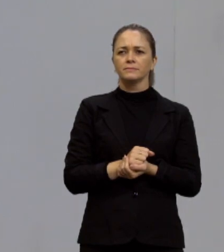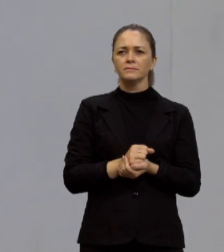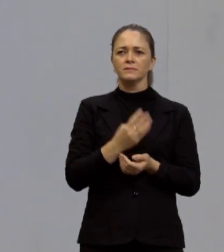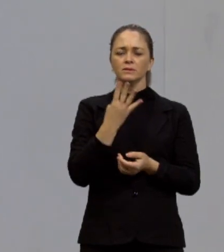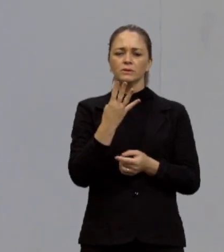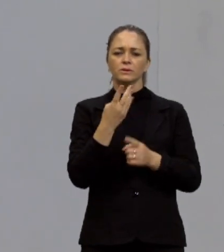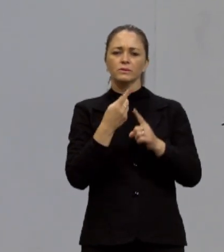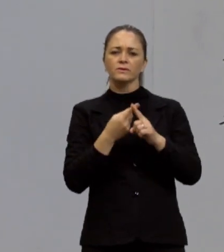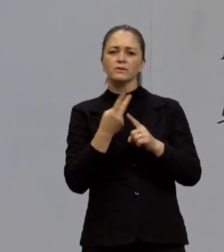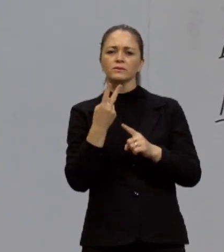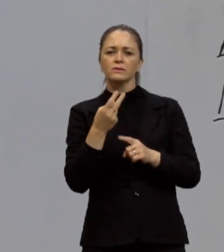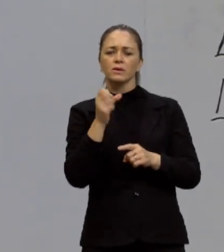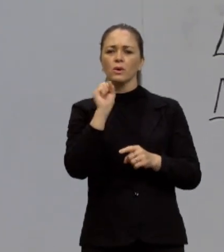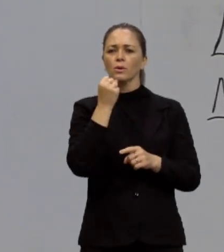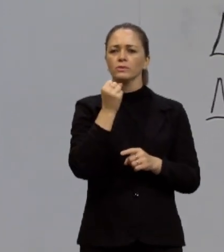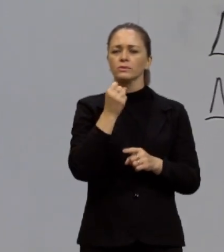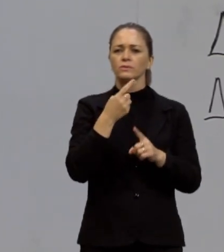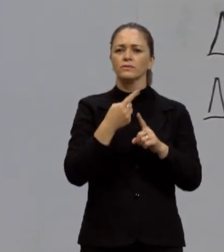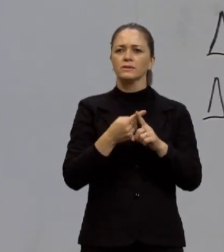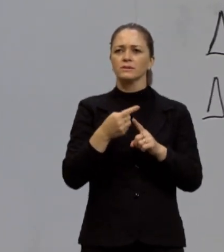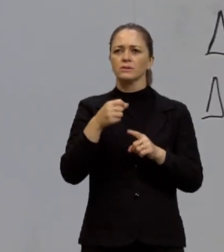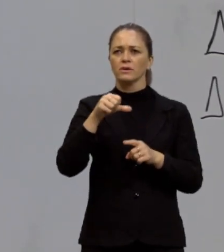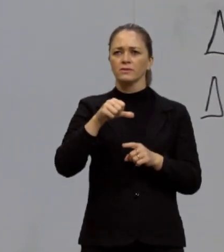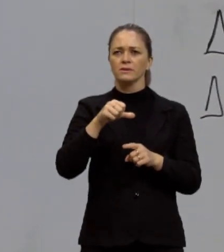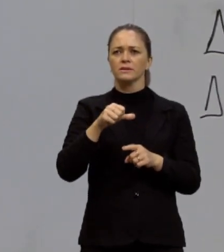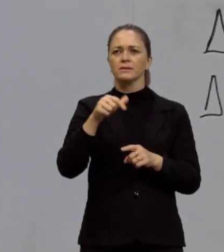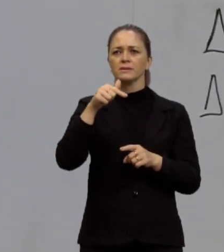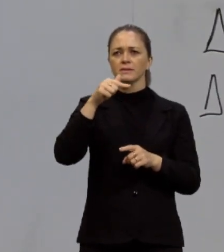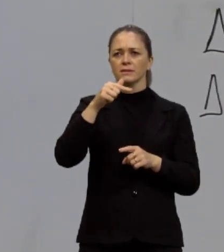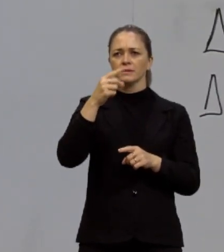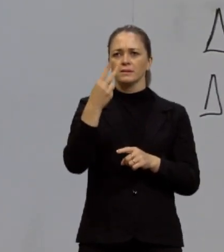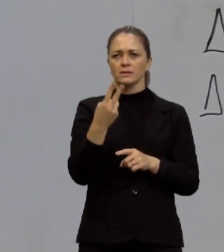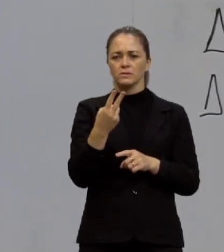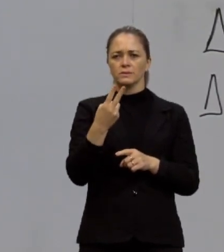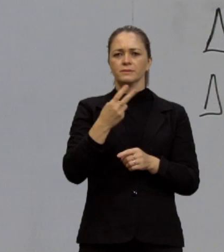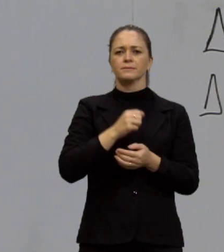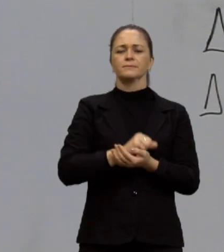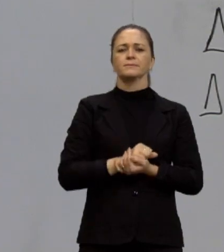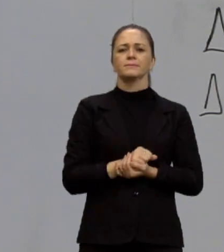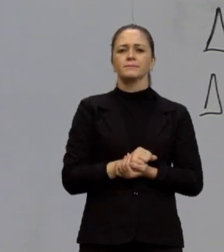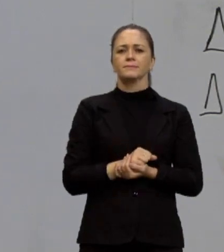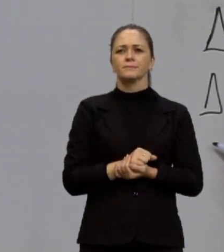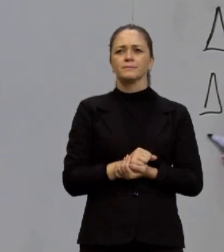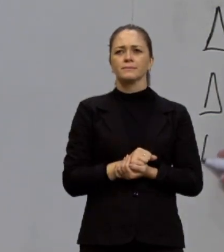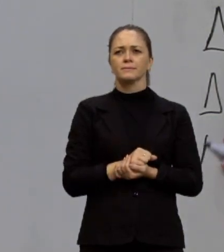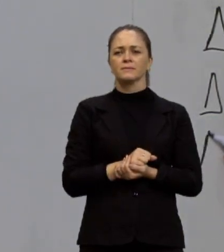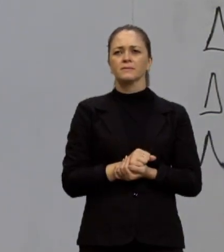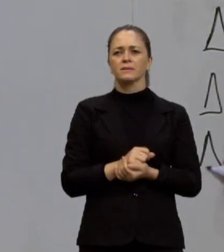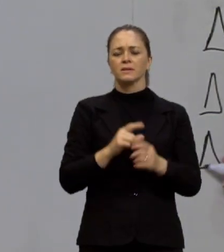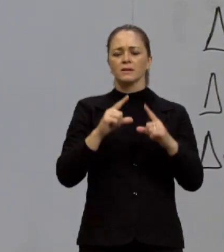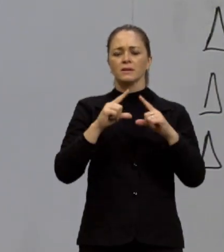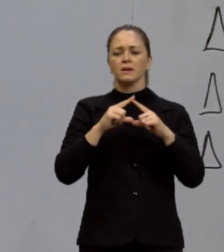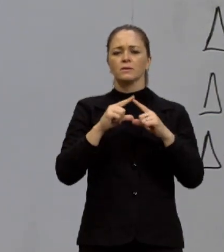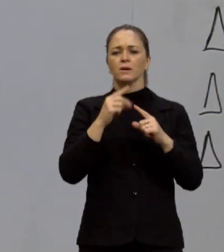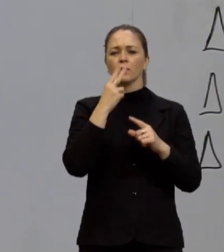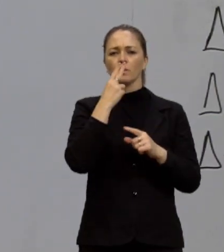4 vezes 2, 8. 8 vezes 9, 72. Logo, meu delta